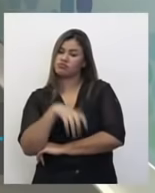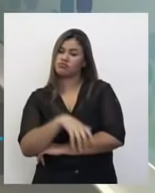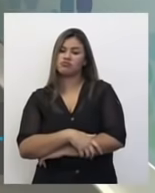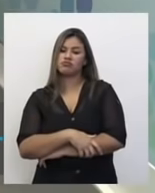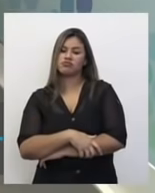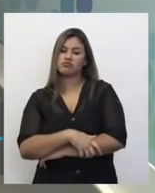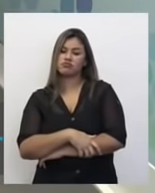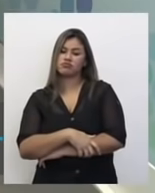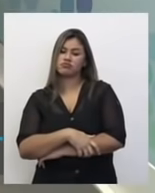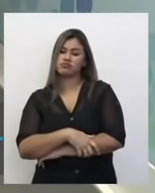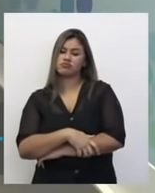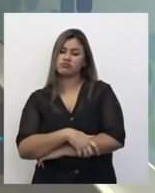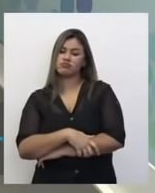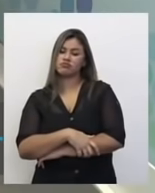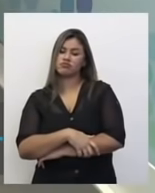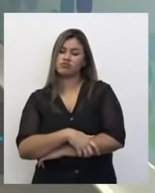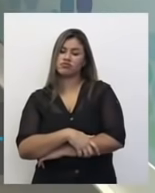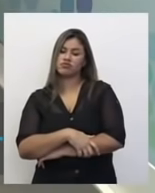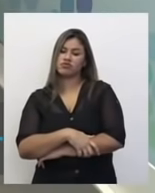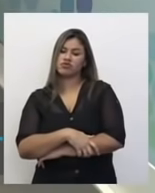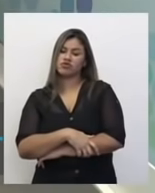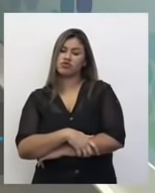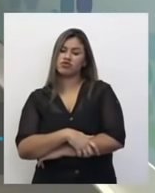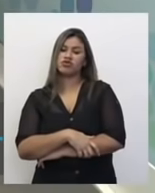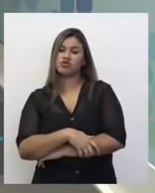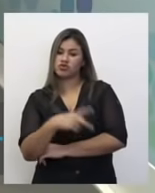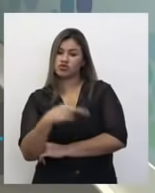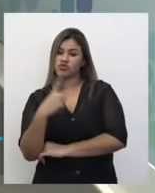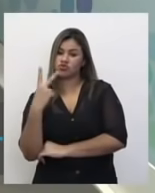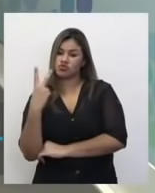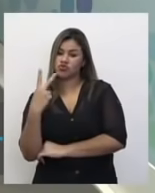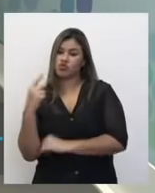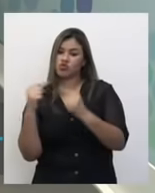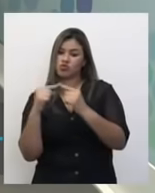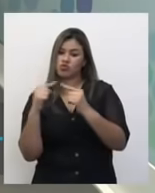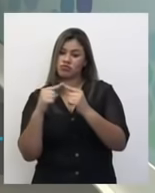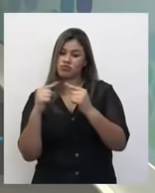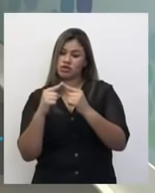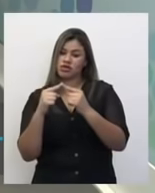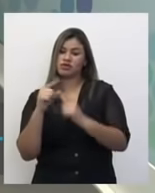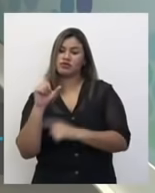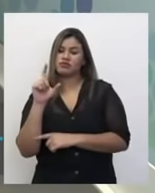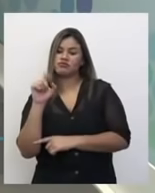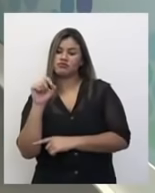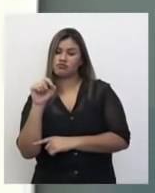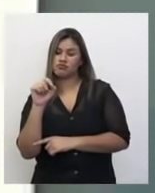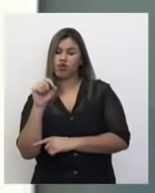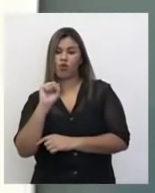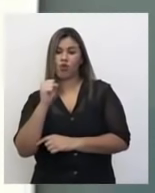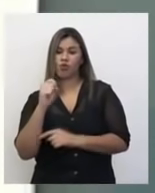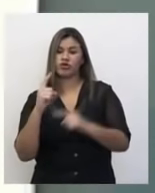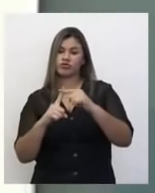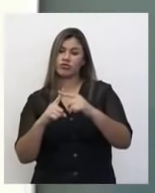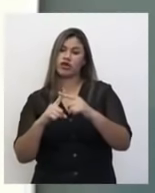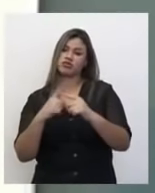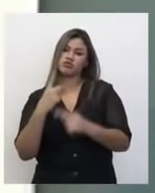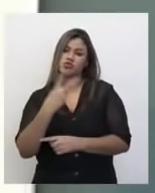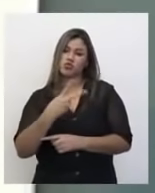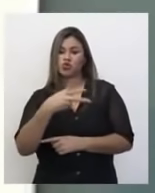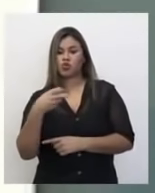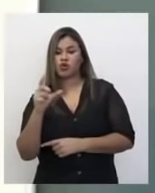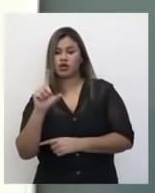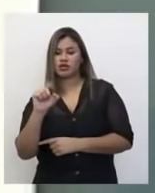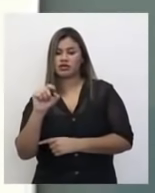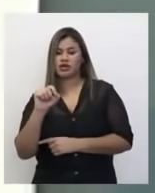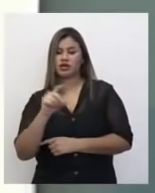Então um vai no oito e o dois que dá 10. Correto, Ju? Sim. Os outros eu não preciso para chegar no